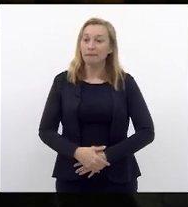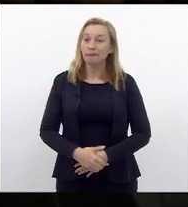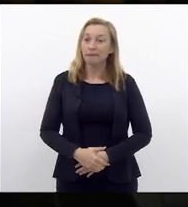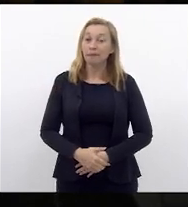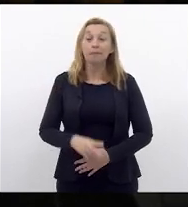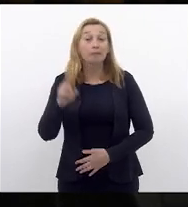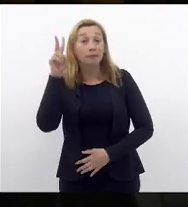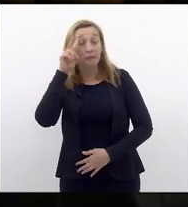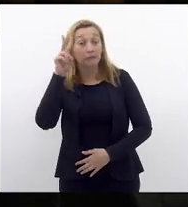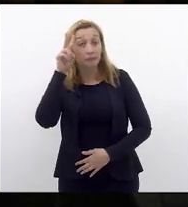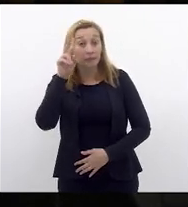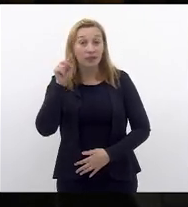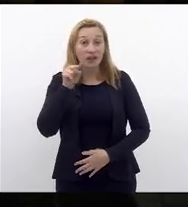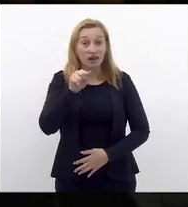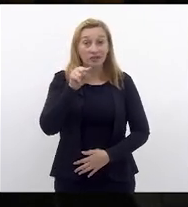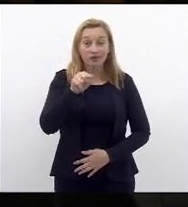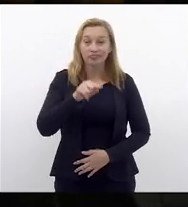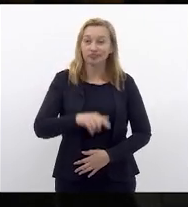para lembrar ele